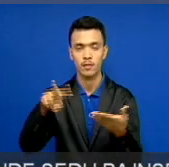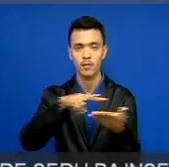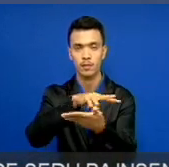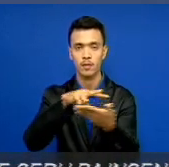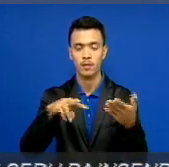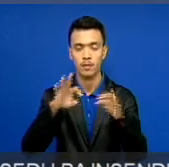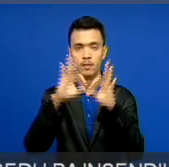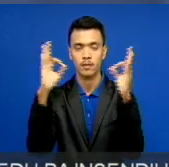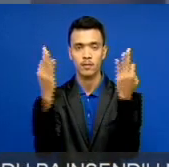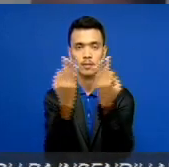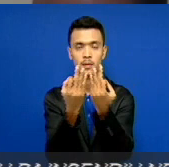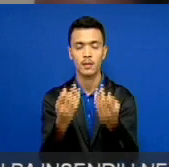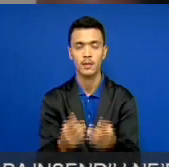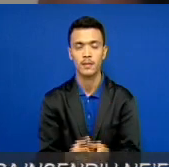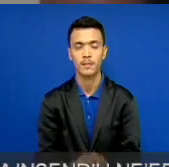doméstica.